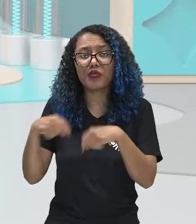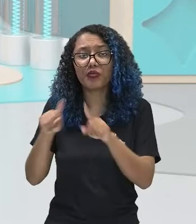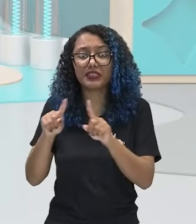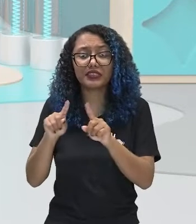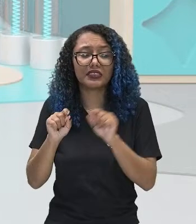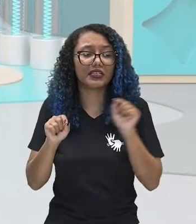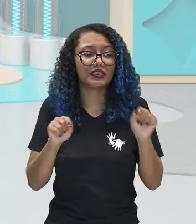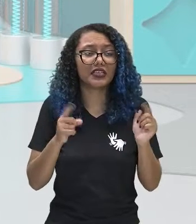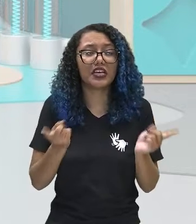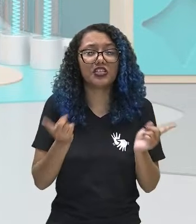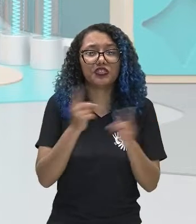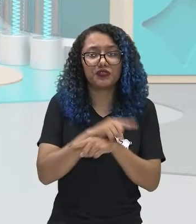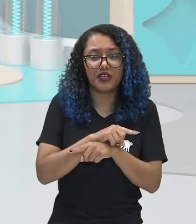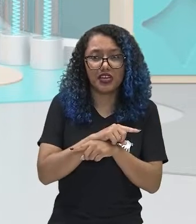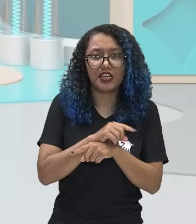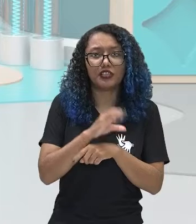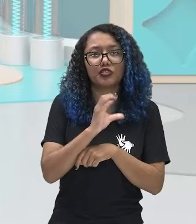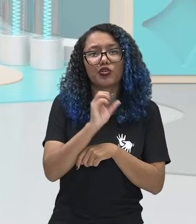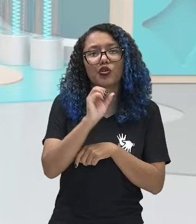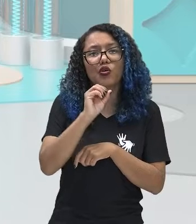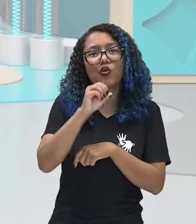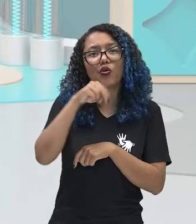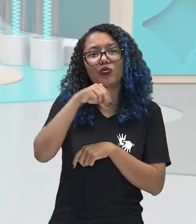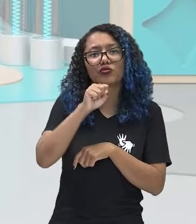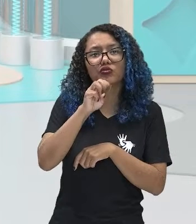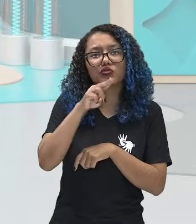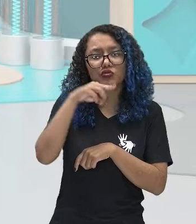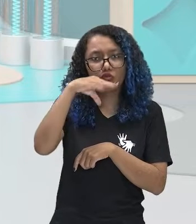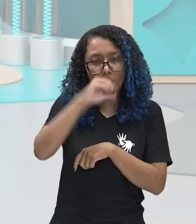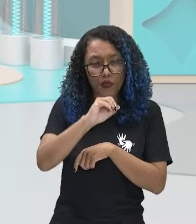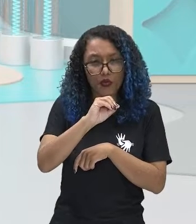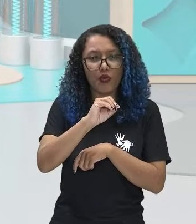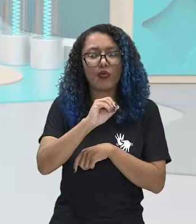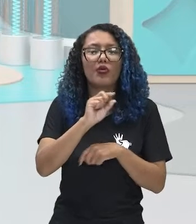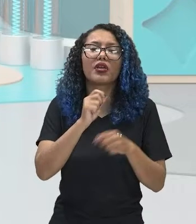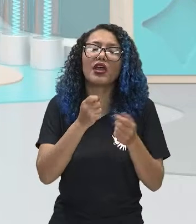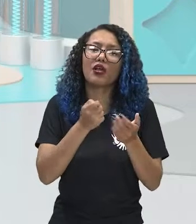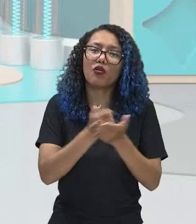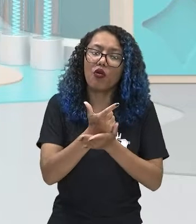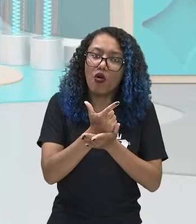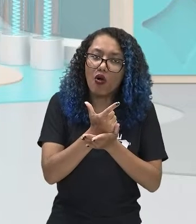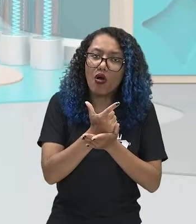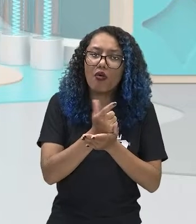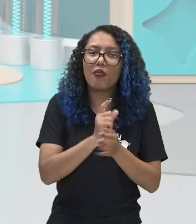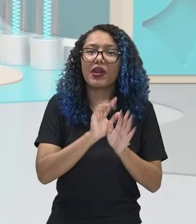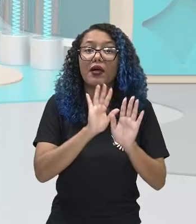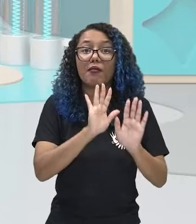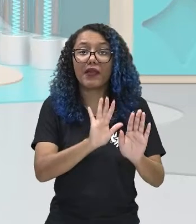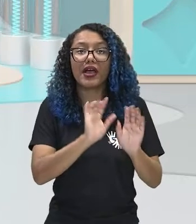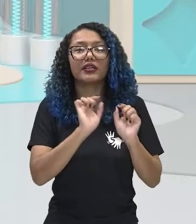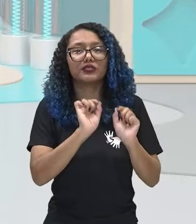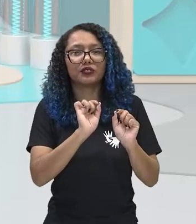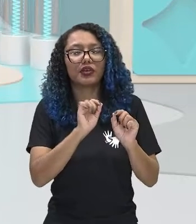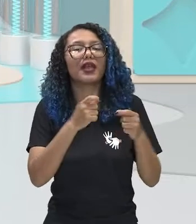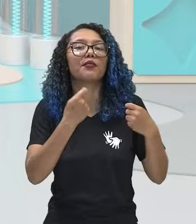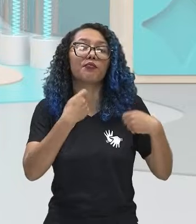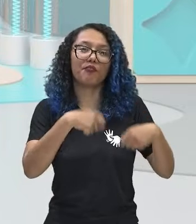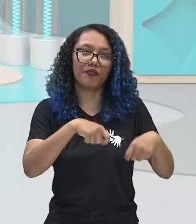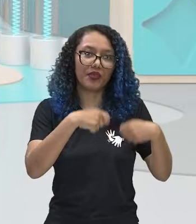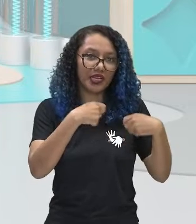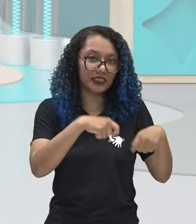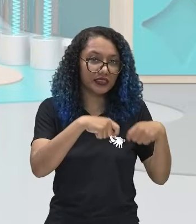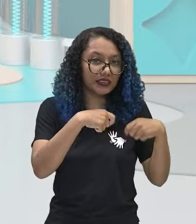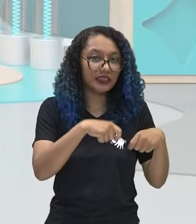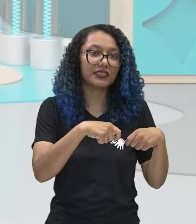a compra de produtos e serviços para o uso com necessidade, ou seja, são para suprir